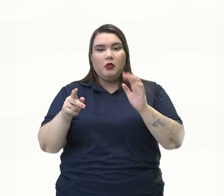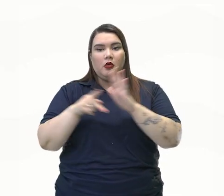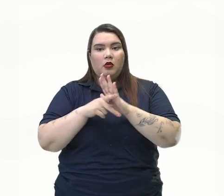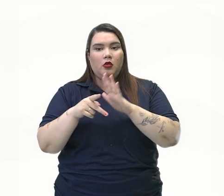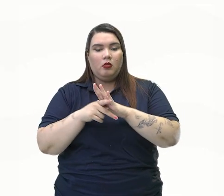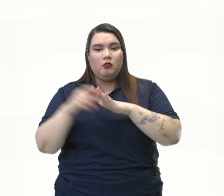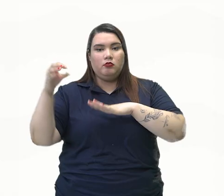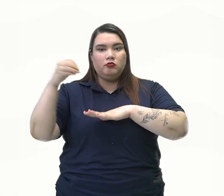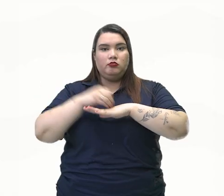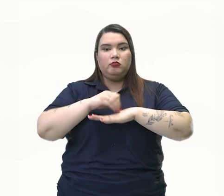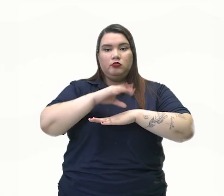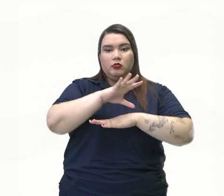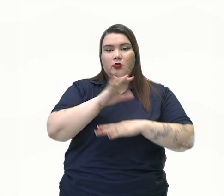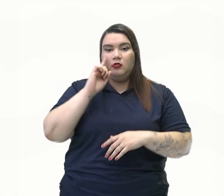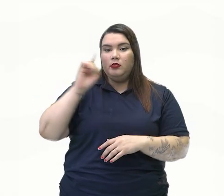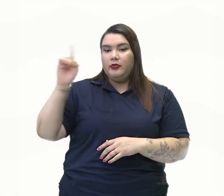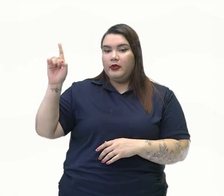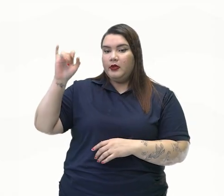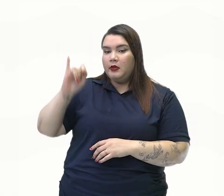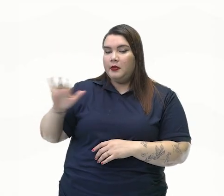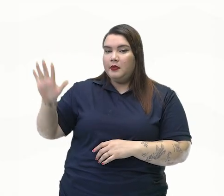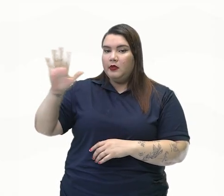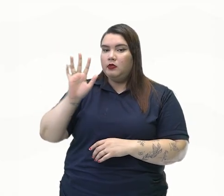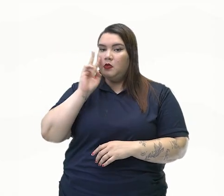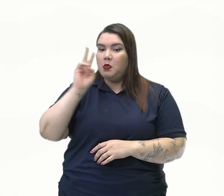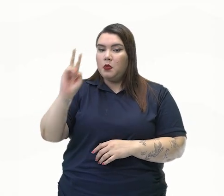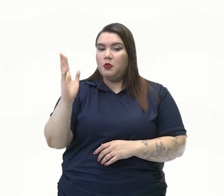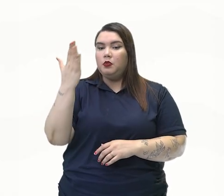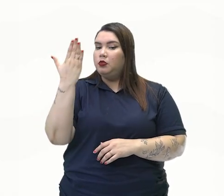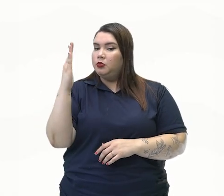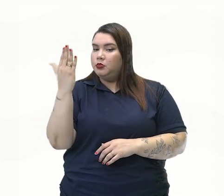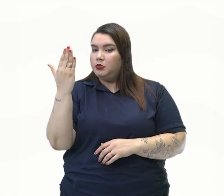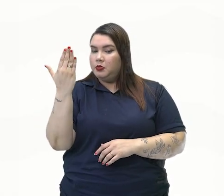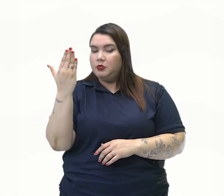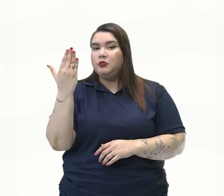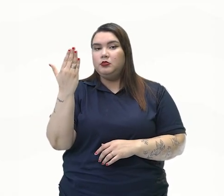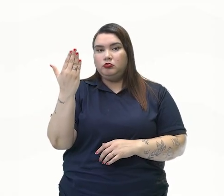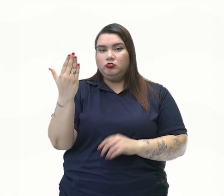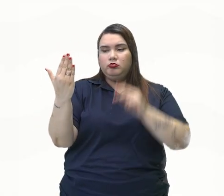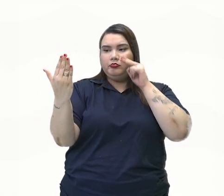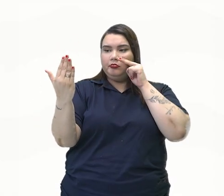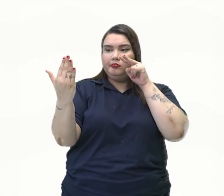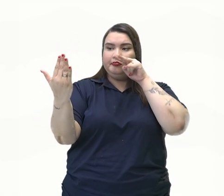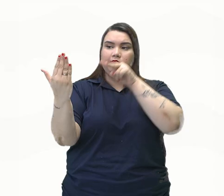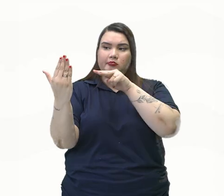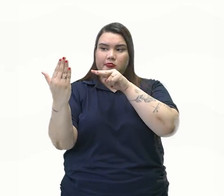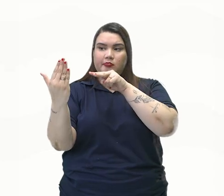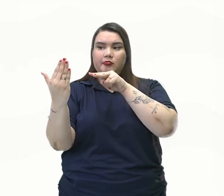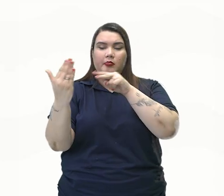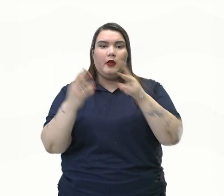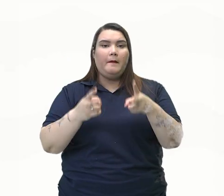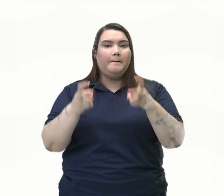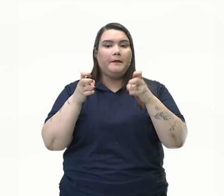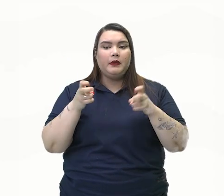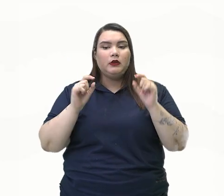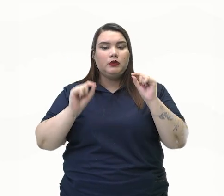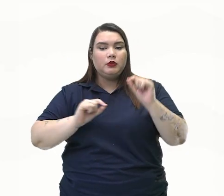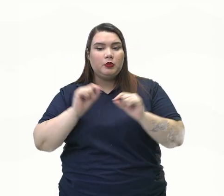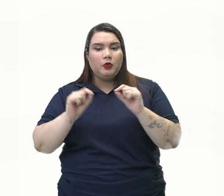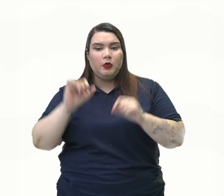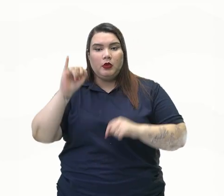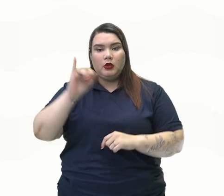exemplos de reflexão da luz. Olha só a Cecília aí. Ela está se olhando e você percebe o seguinte, ó,